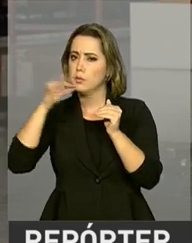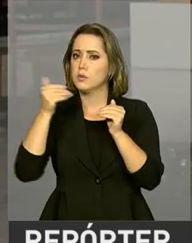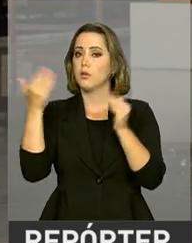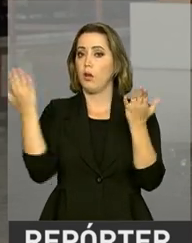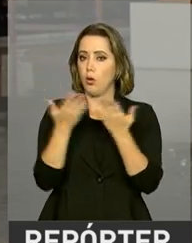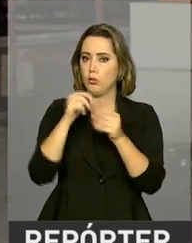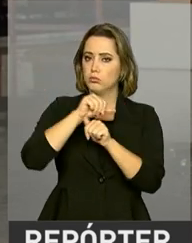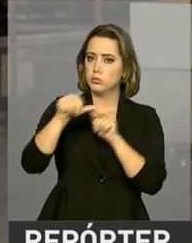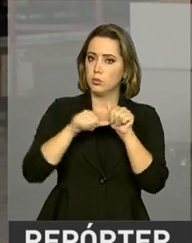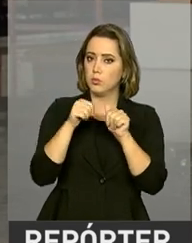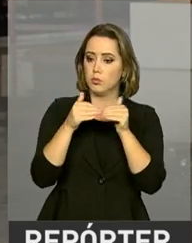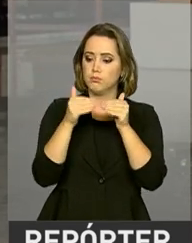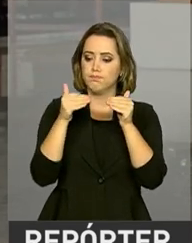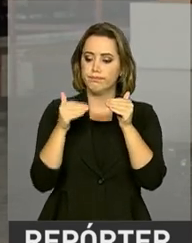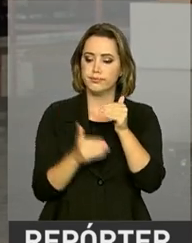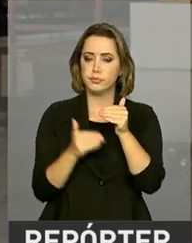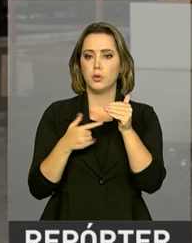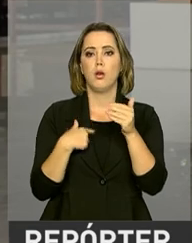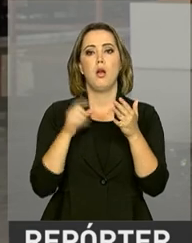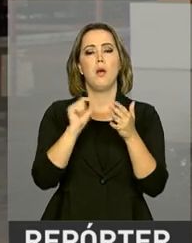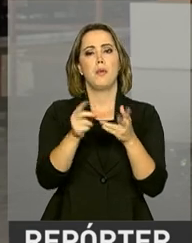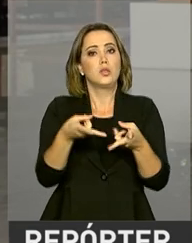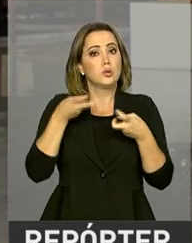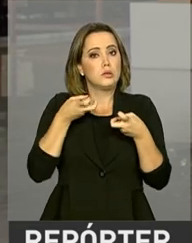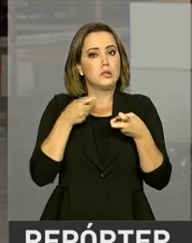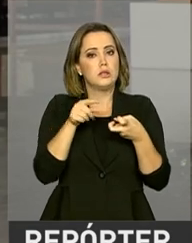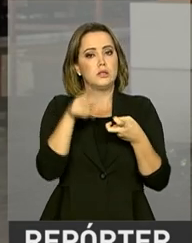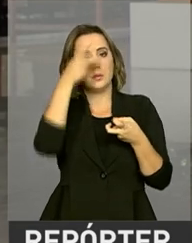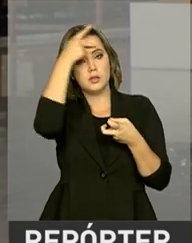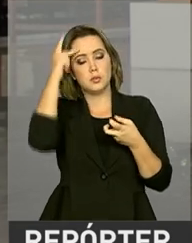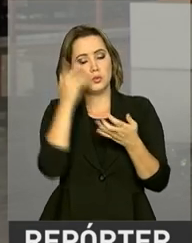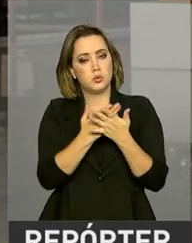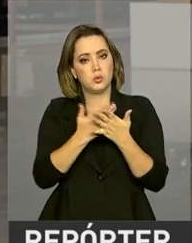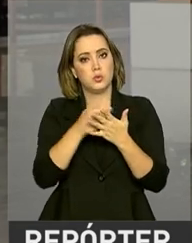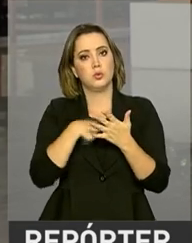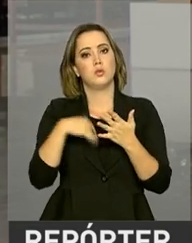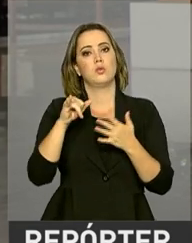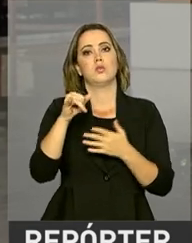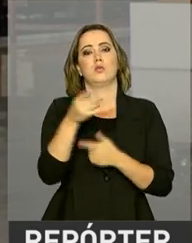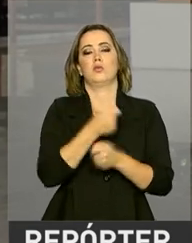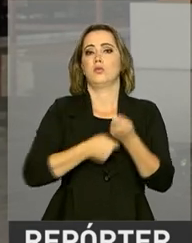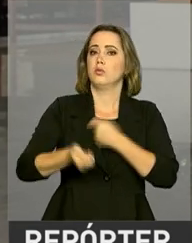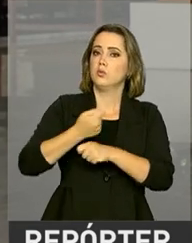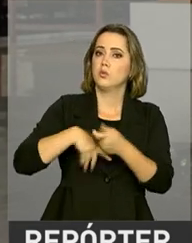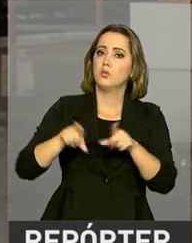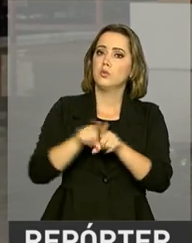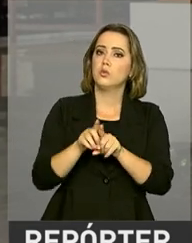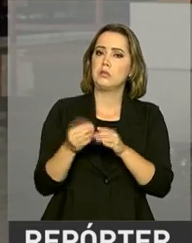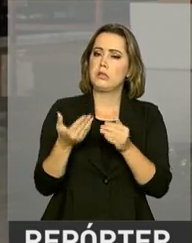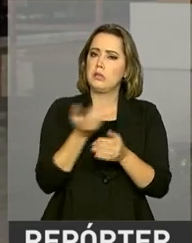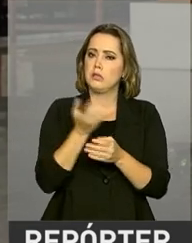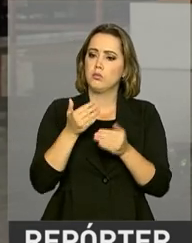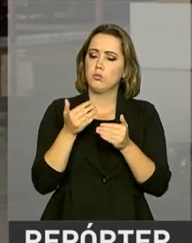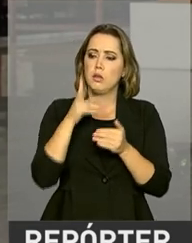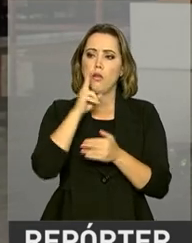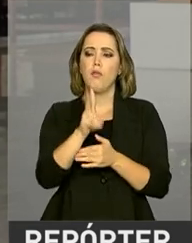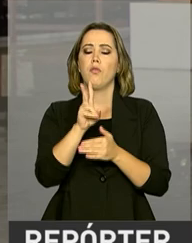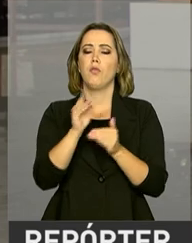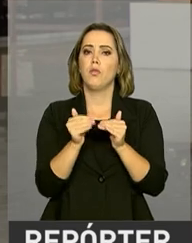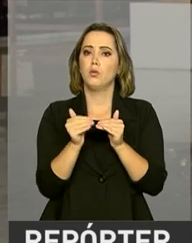pelos analistas do mercado financeiro que previa um avanço de 0,38 por cento em fevereiro